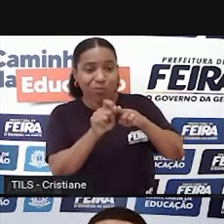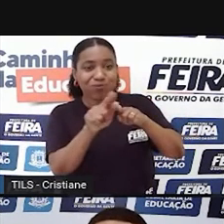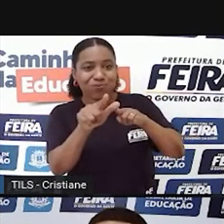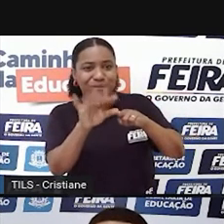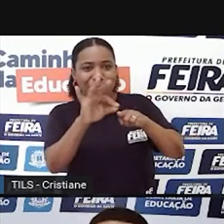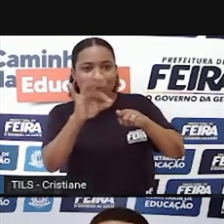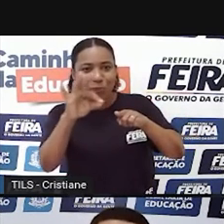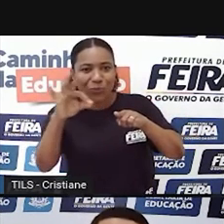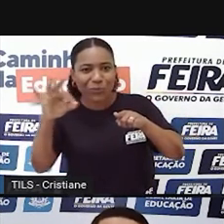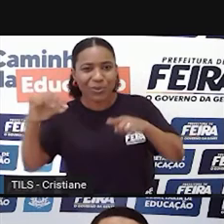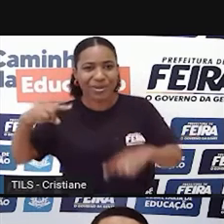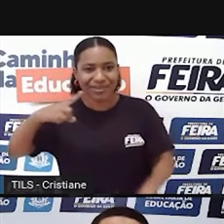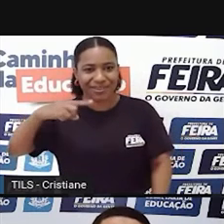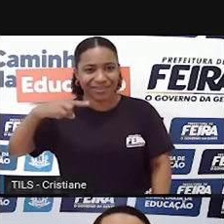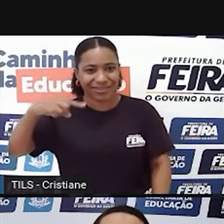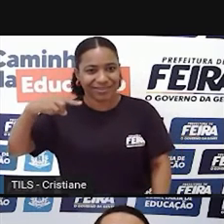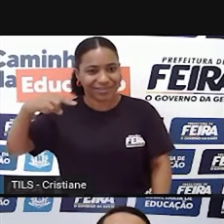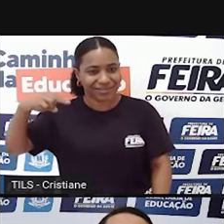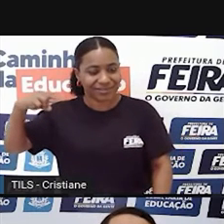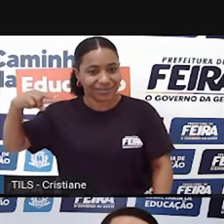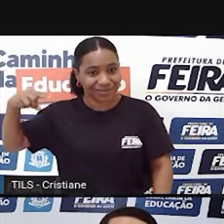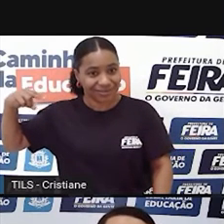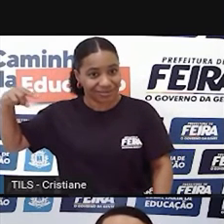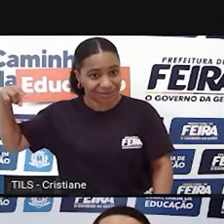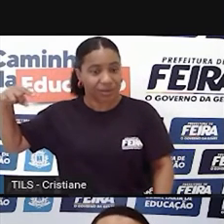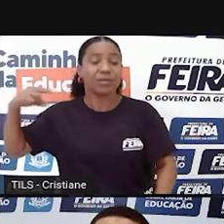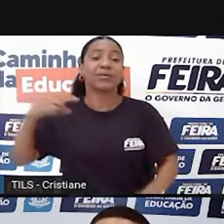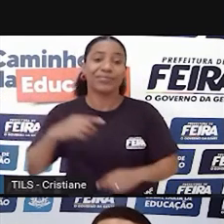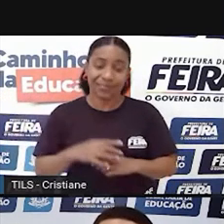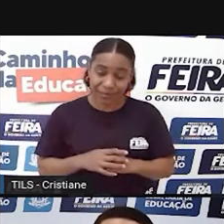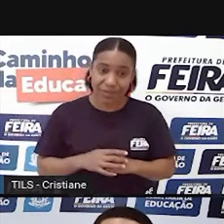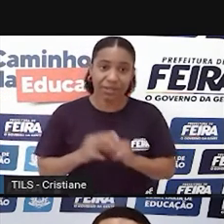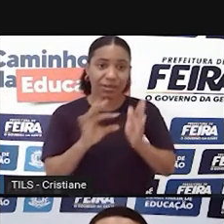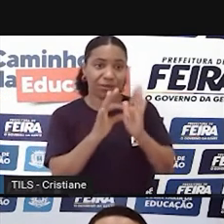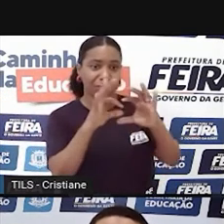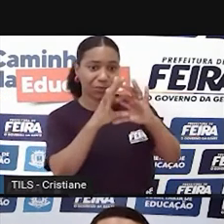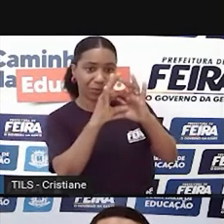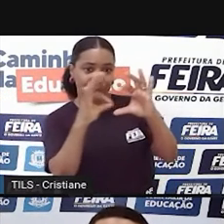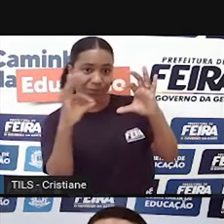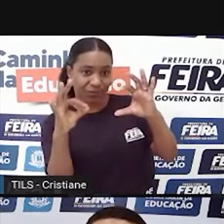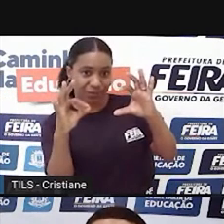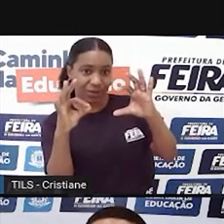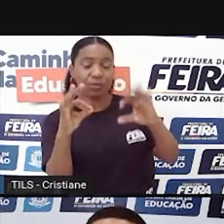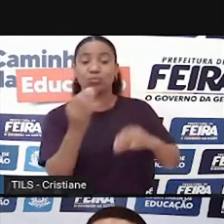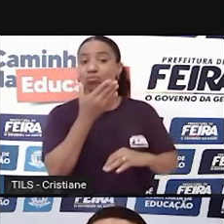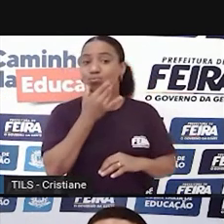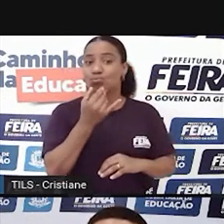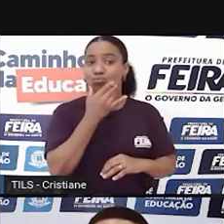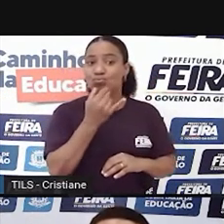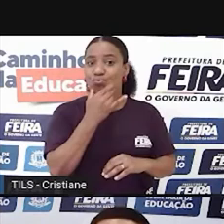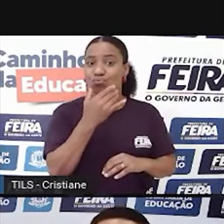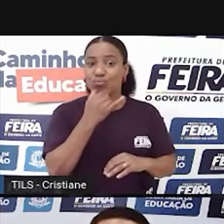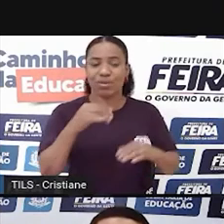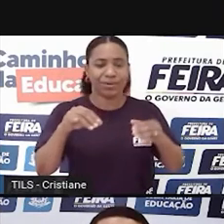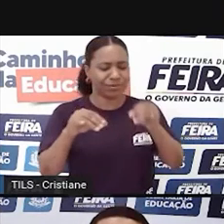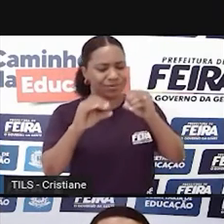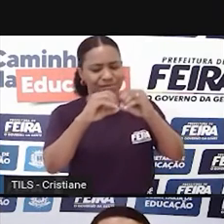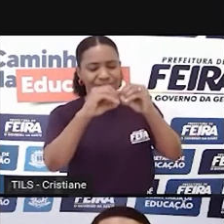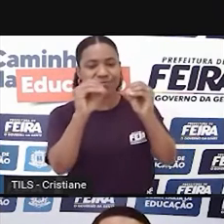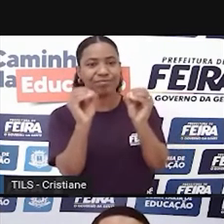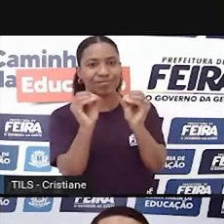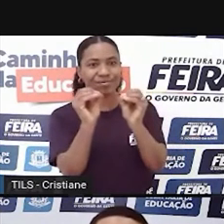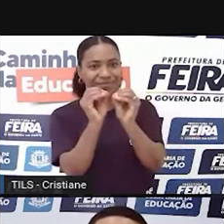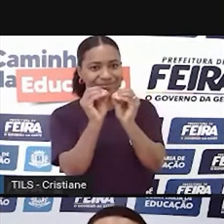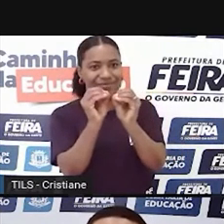dos espermatozoides, que são as células reprodutivas masculinas. Aí do testículo parte um canal bem